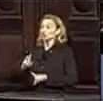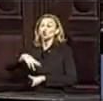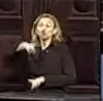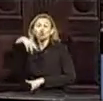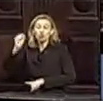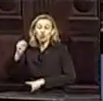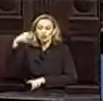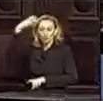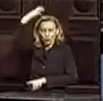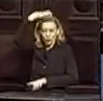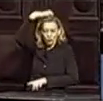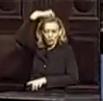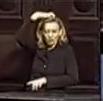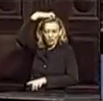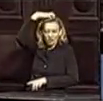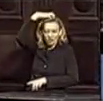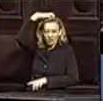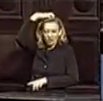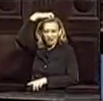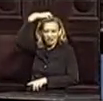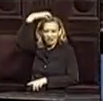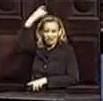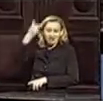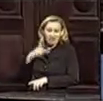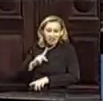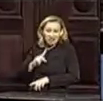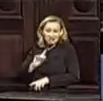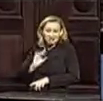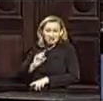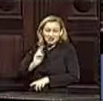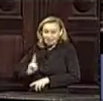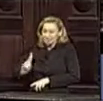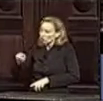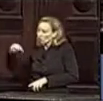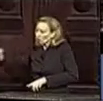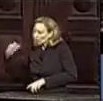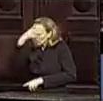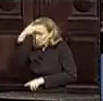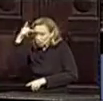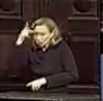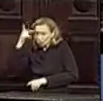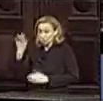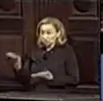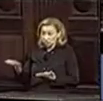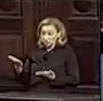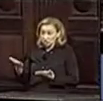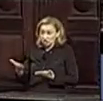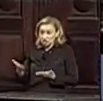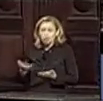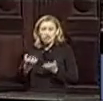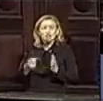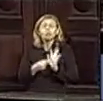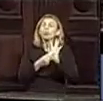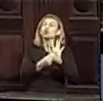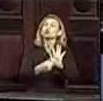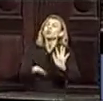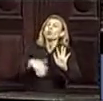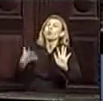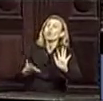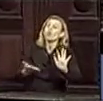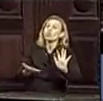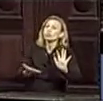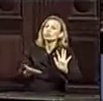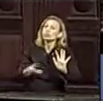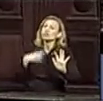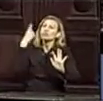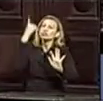claro que, juntamente com outros parlamentares, ingressei no Supremo Tribunal Federal para que ele aponte o deputado estadual, sobre o